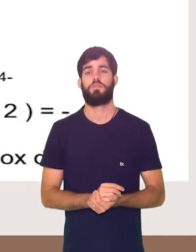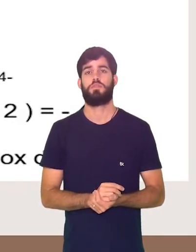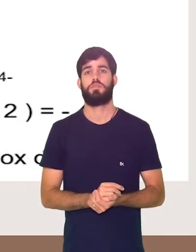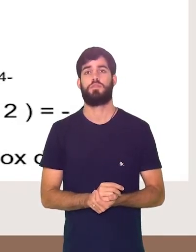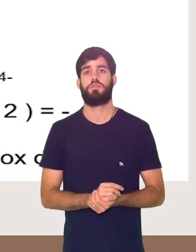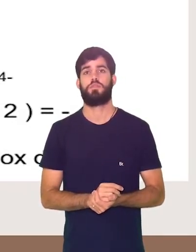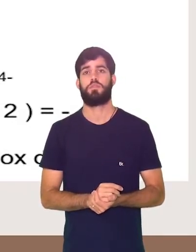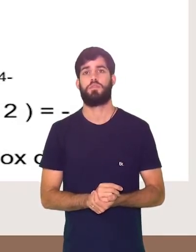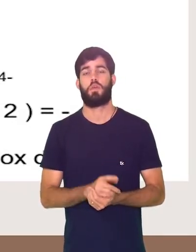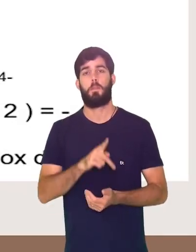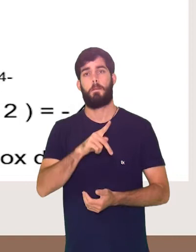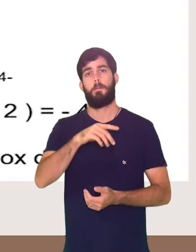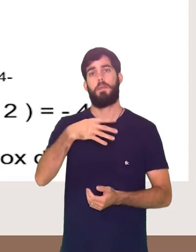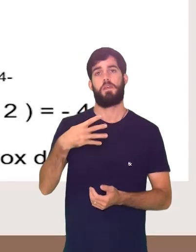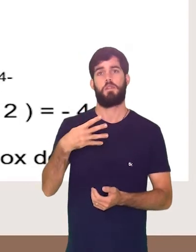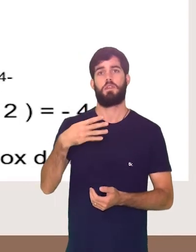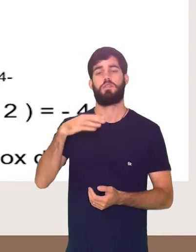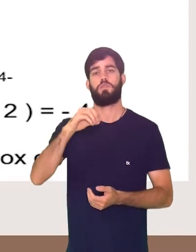Pirofosfato,